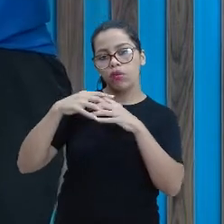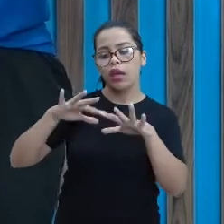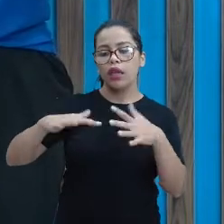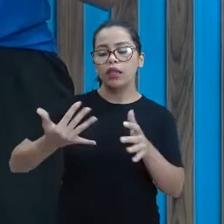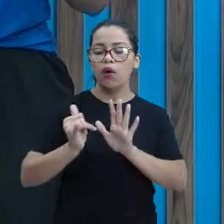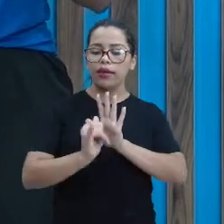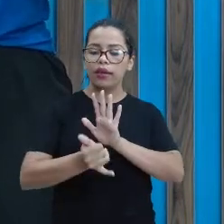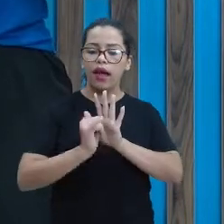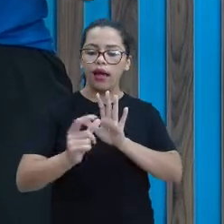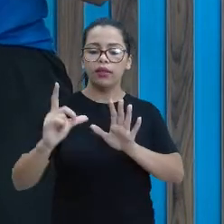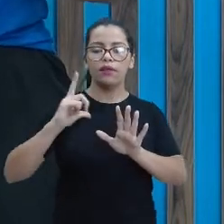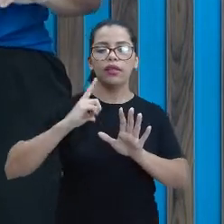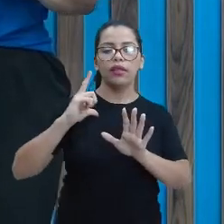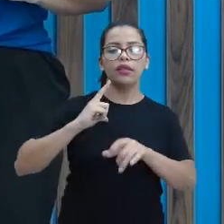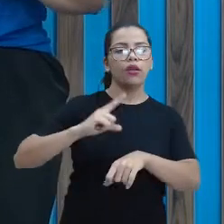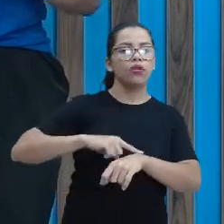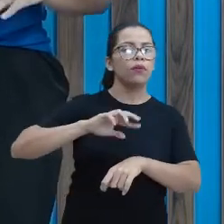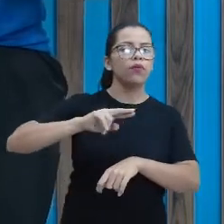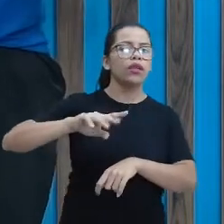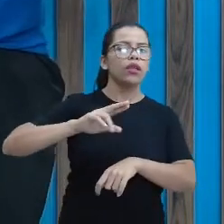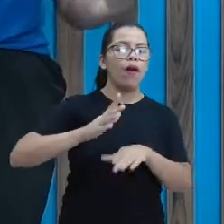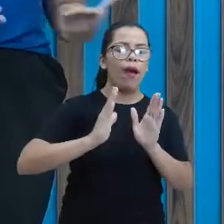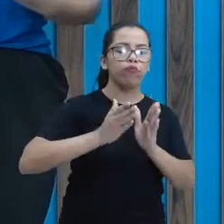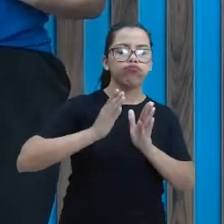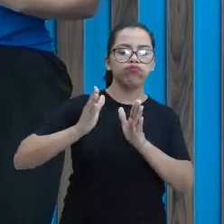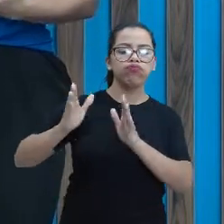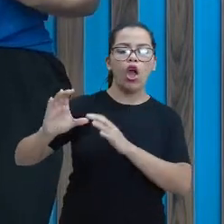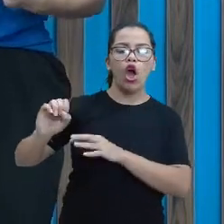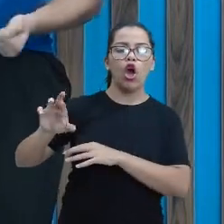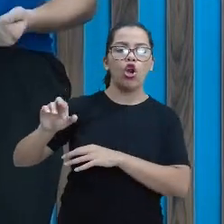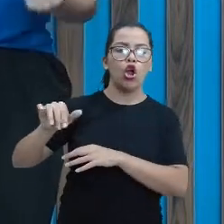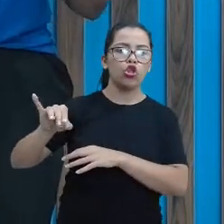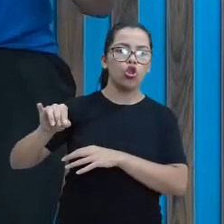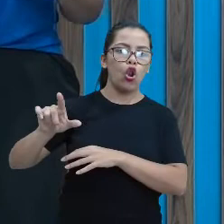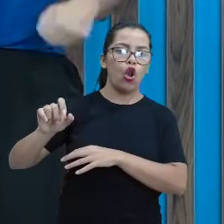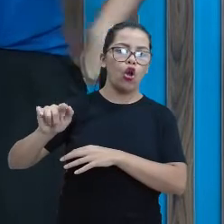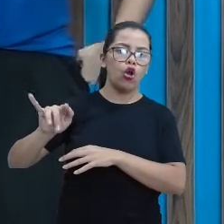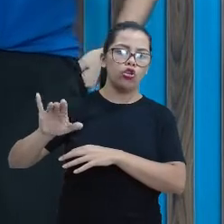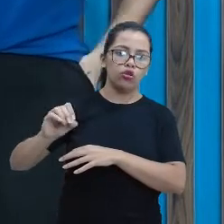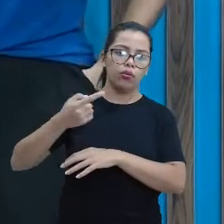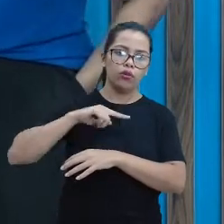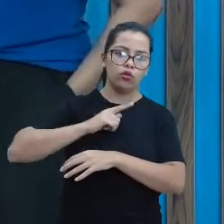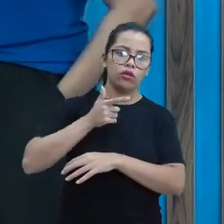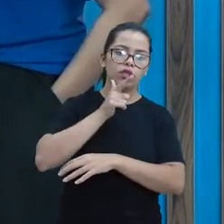um tempo que não é necessariamente cronológico também, justamente para acompanhar esse espaço interior.